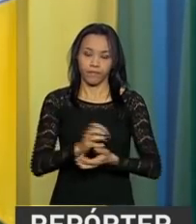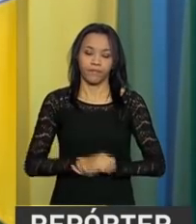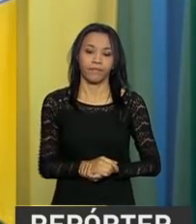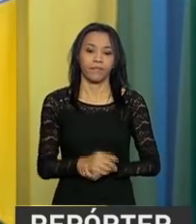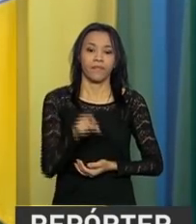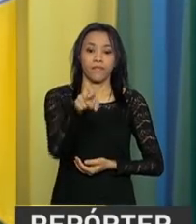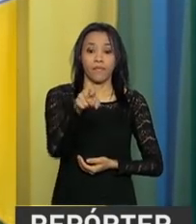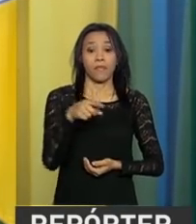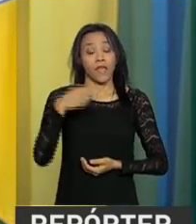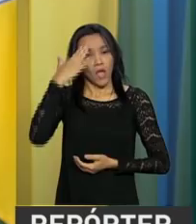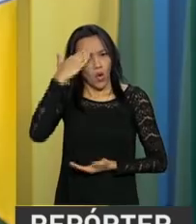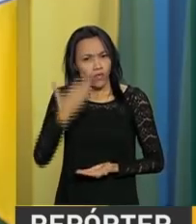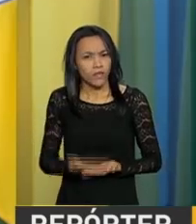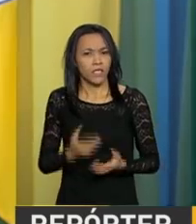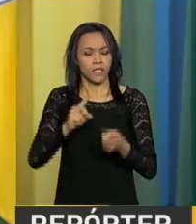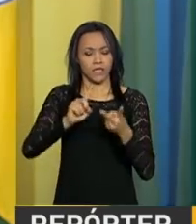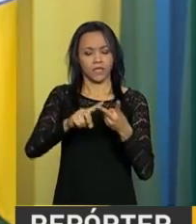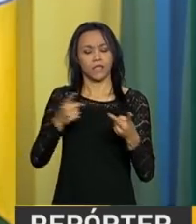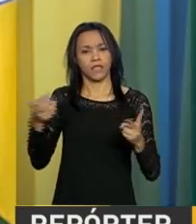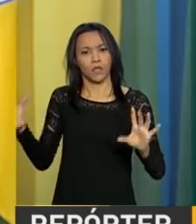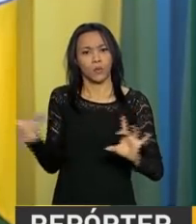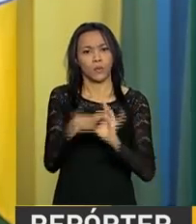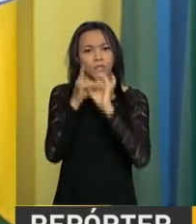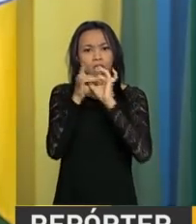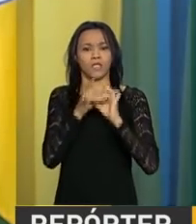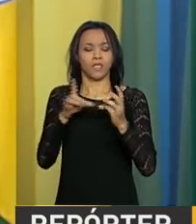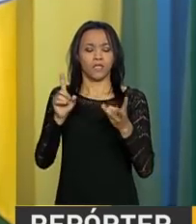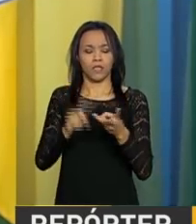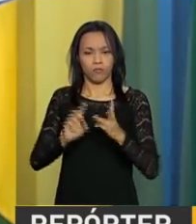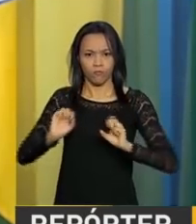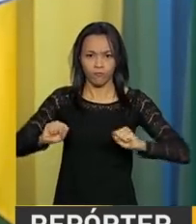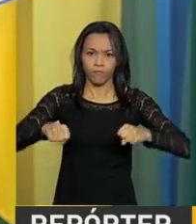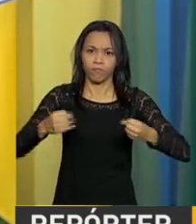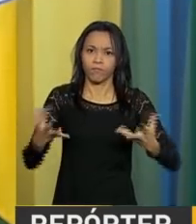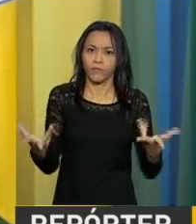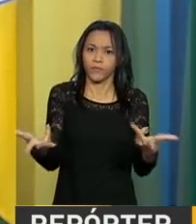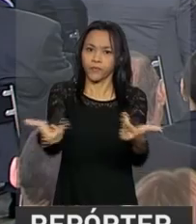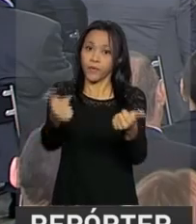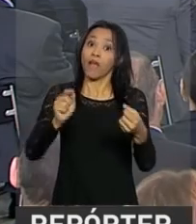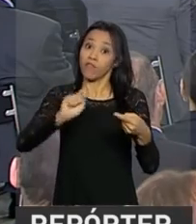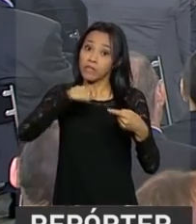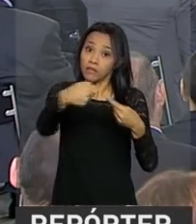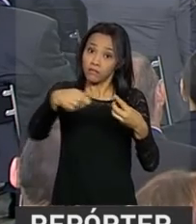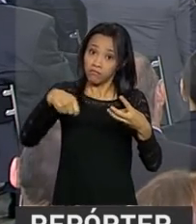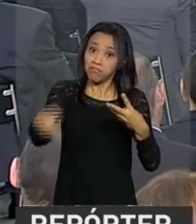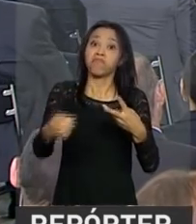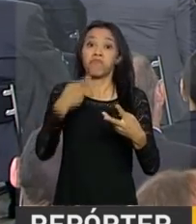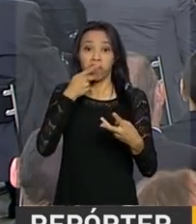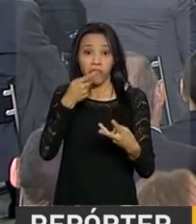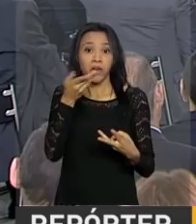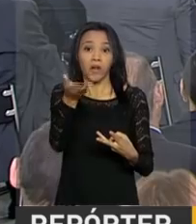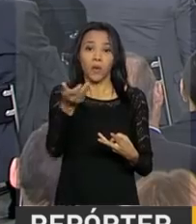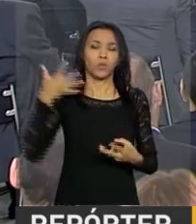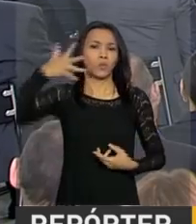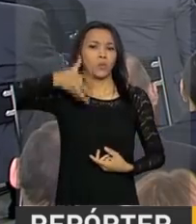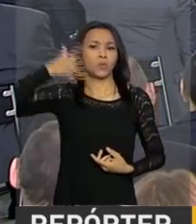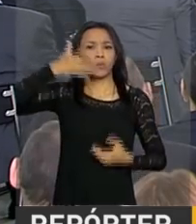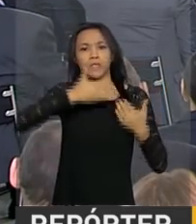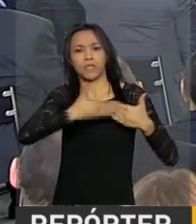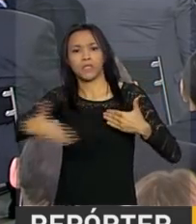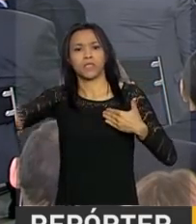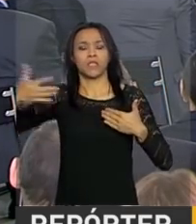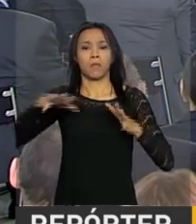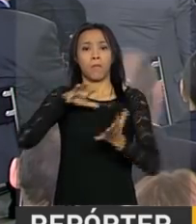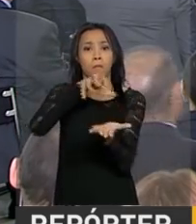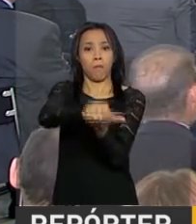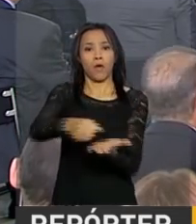Confiança, eficiência e união foram algumas das palavras destacadas pelo presidente em exercício Michel Temer durante cerimônia de posse